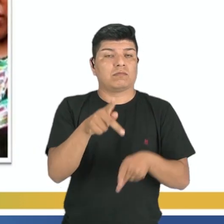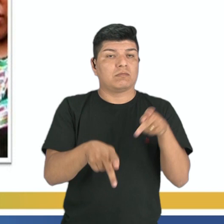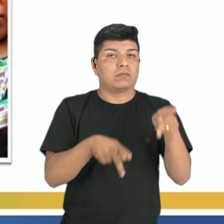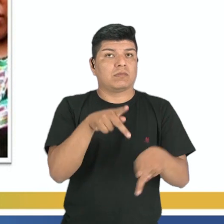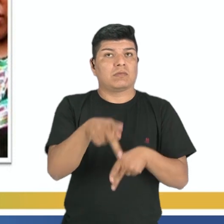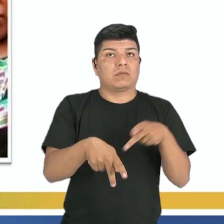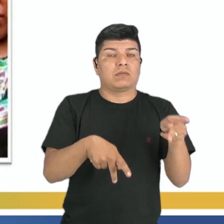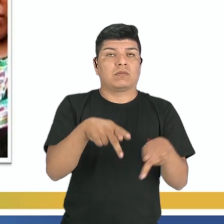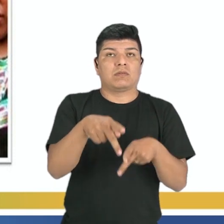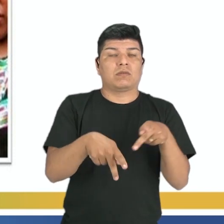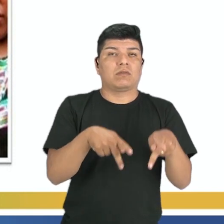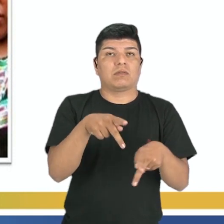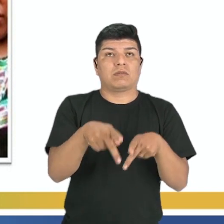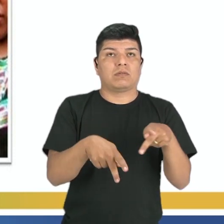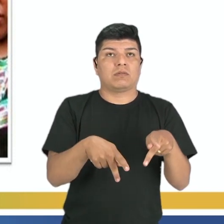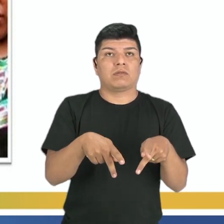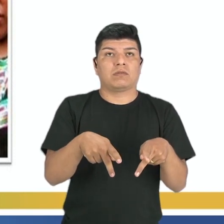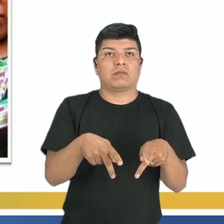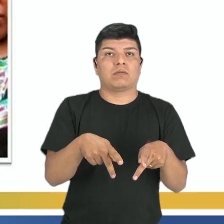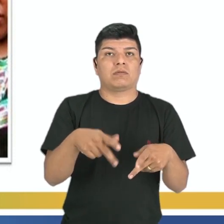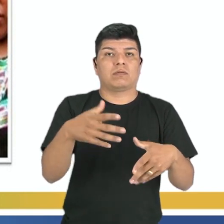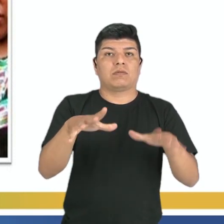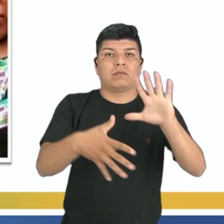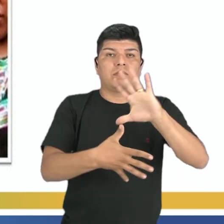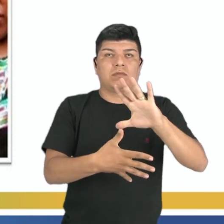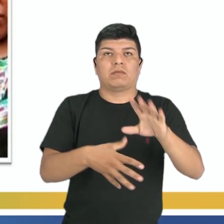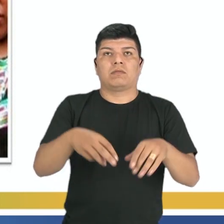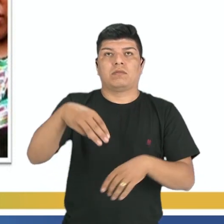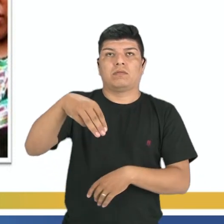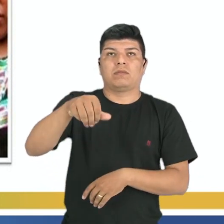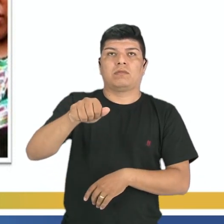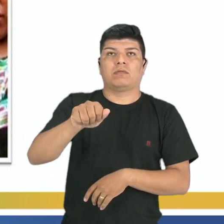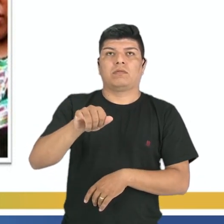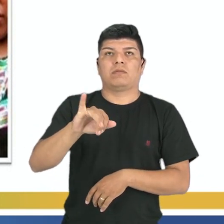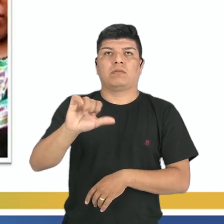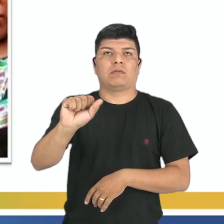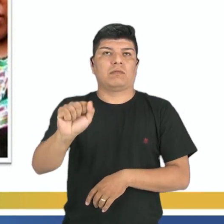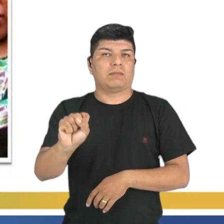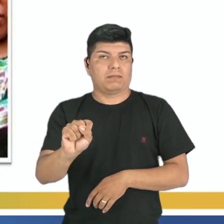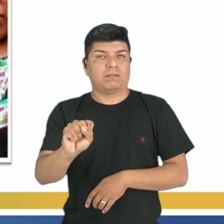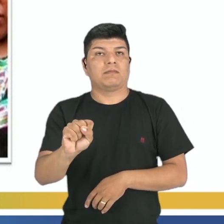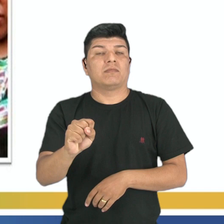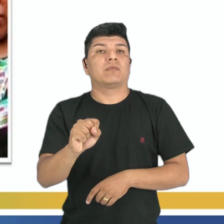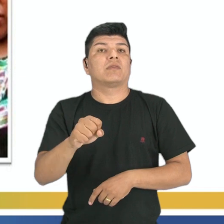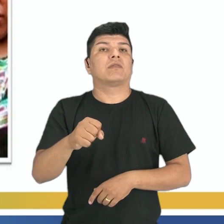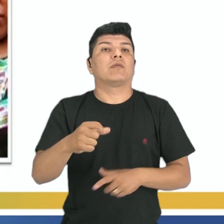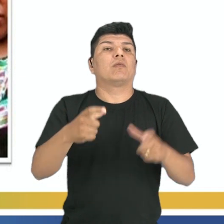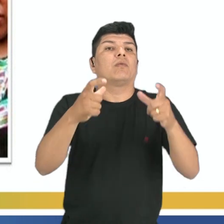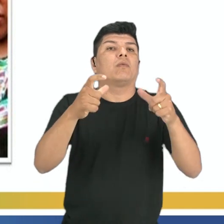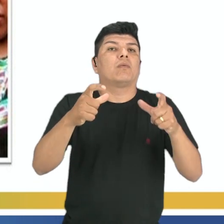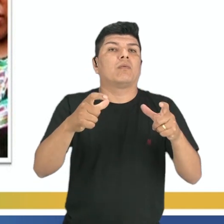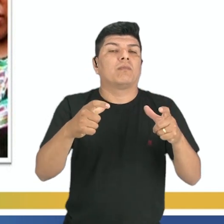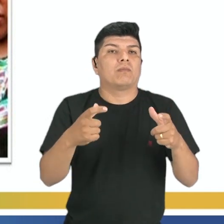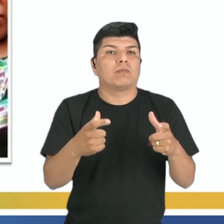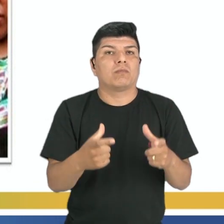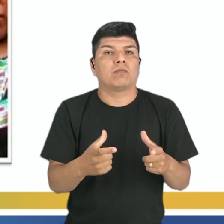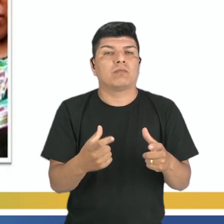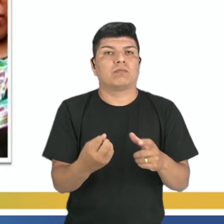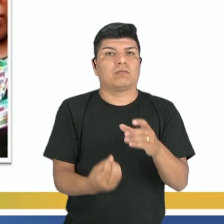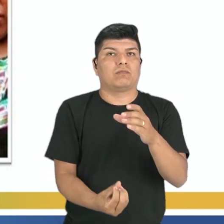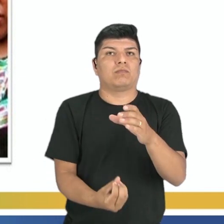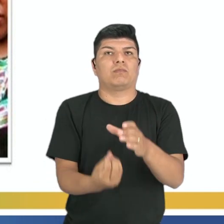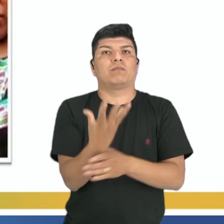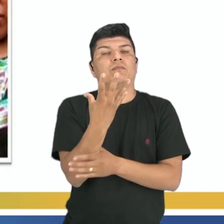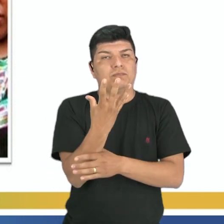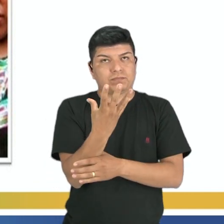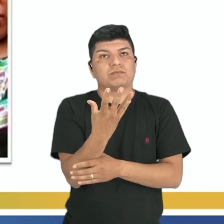né, da América, né? No caso aqui, os maias, né? Quando é que eles surgiram? Ou quando se tem algum